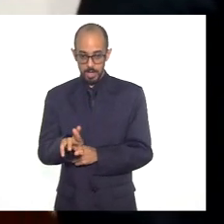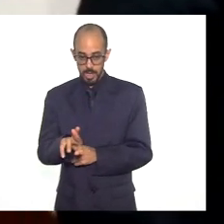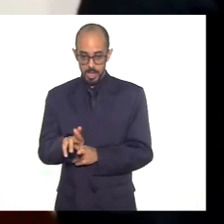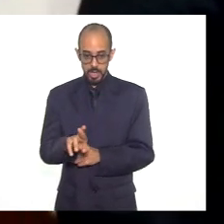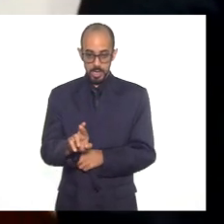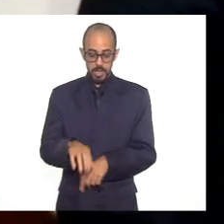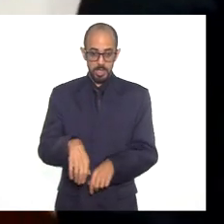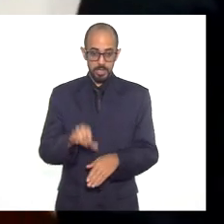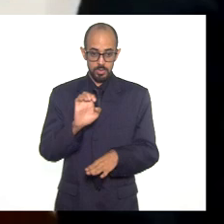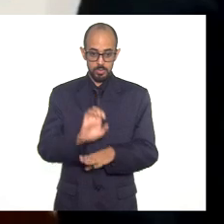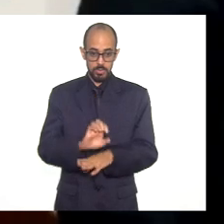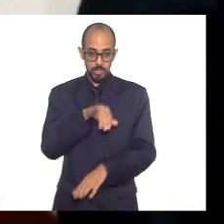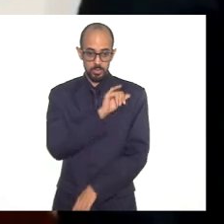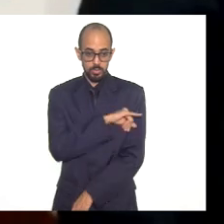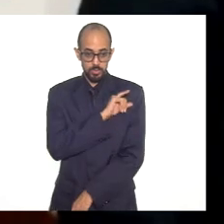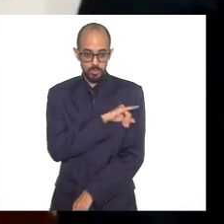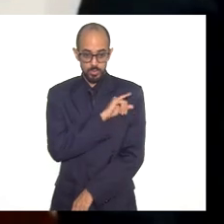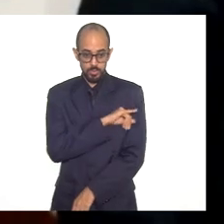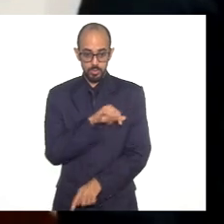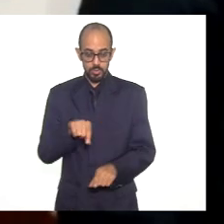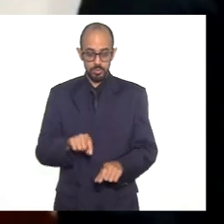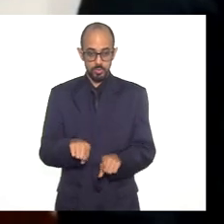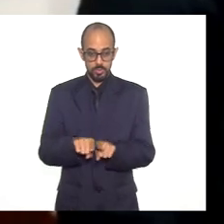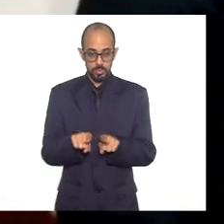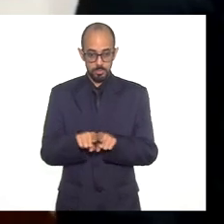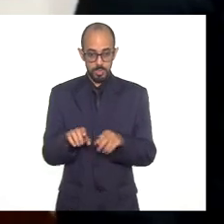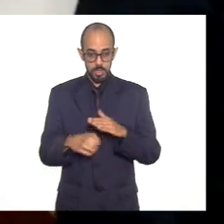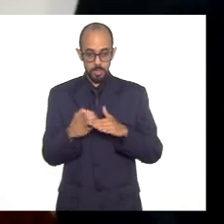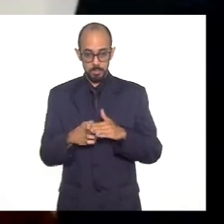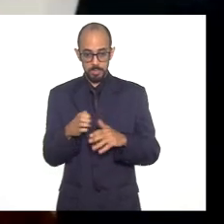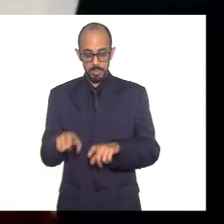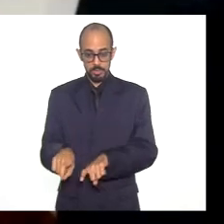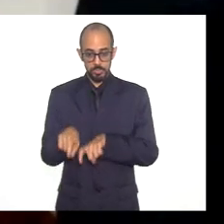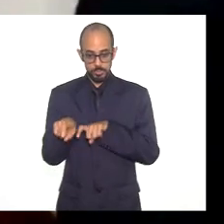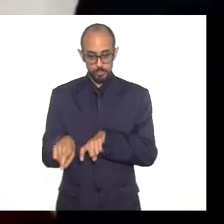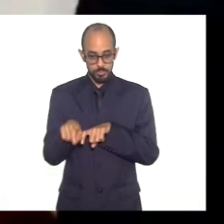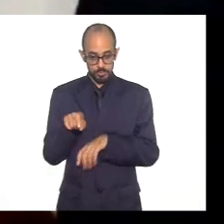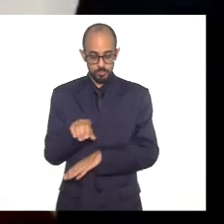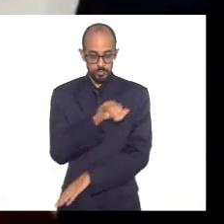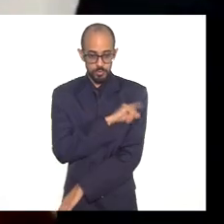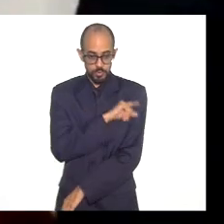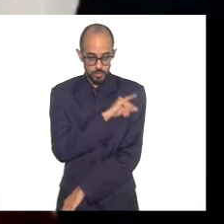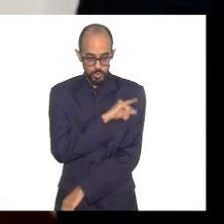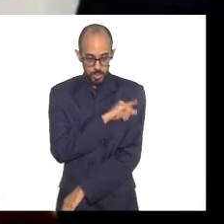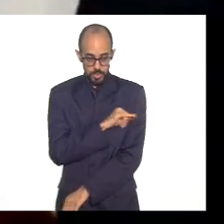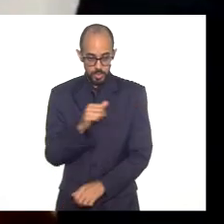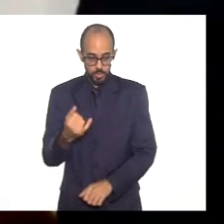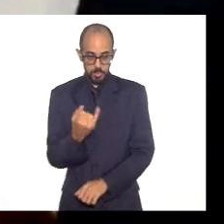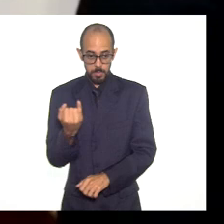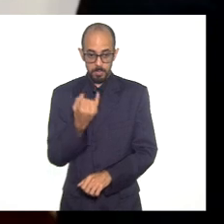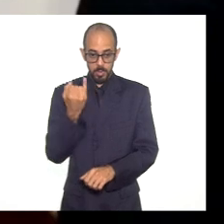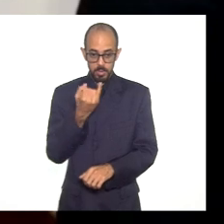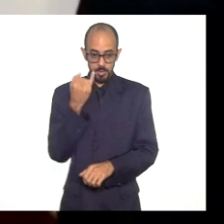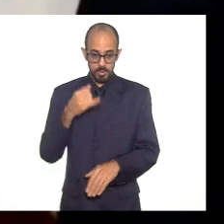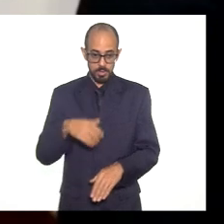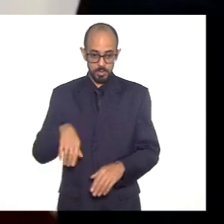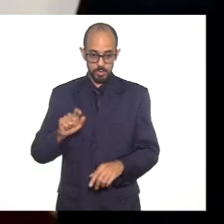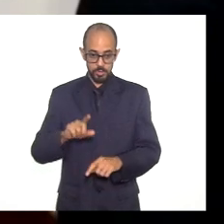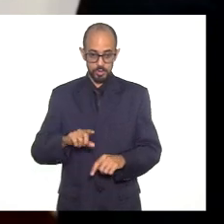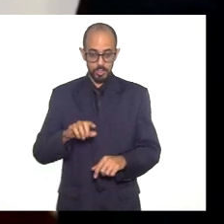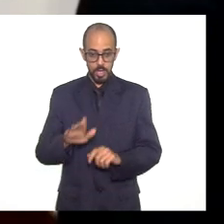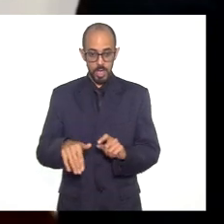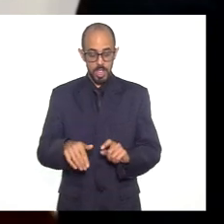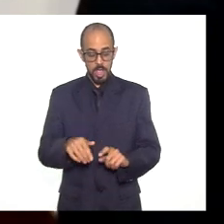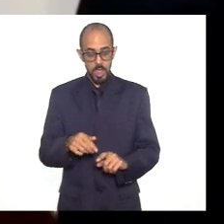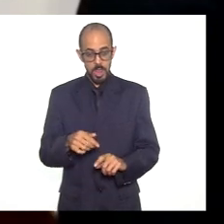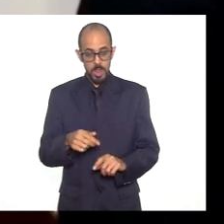e a empresa de pesquisa agropecuária do Rio de Janeiro como relevante interesse social e econômico do Estado do Rio de Janeiro.